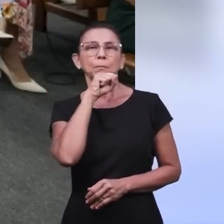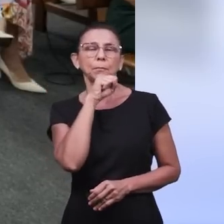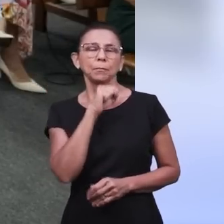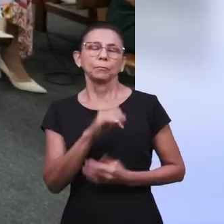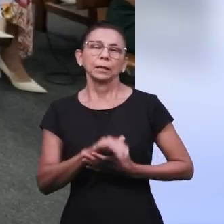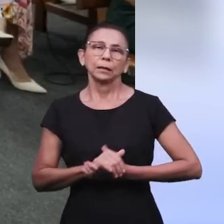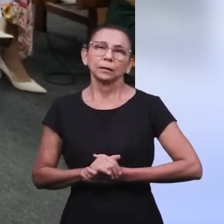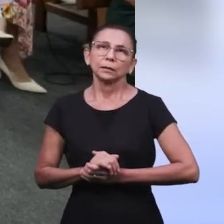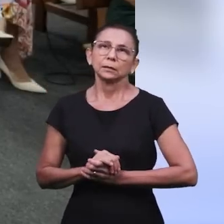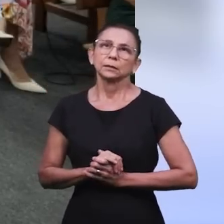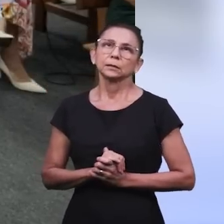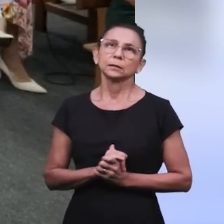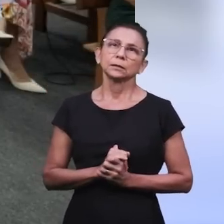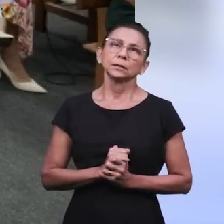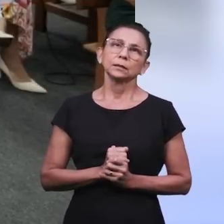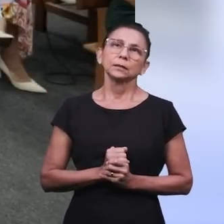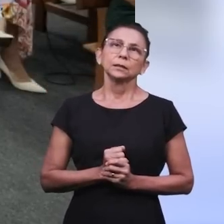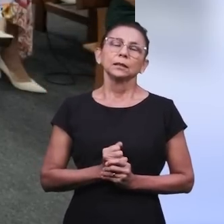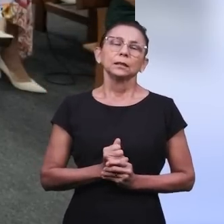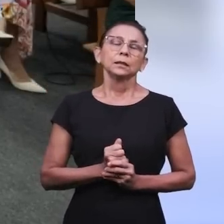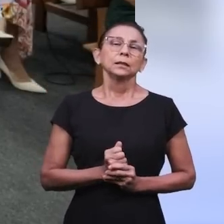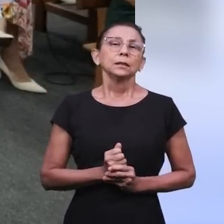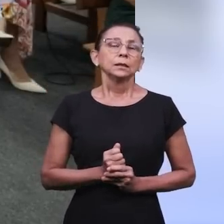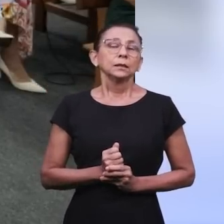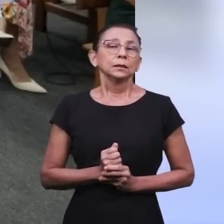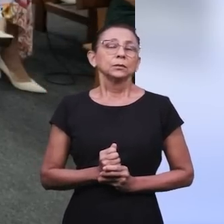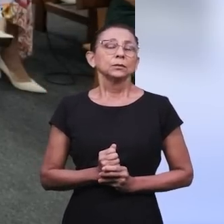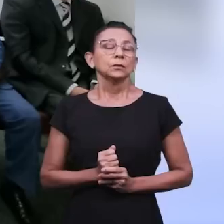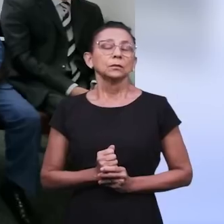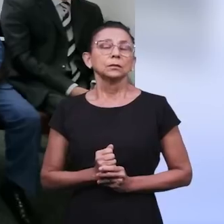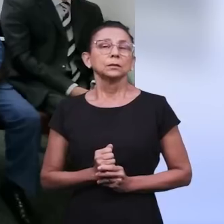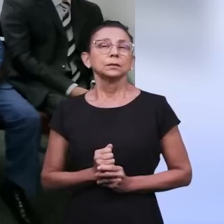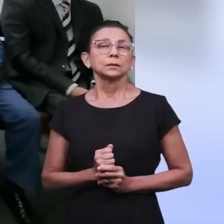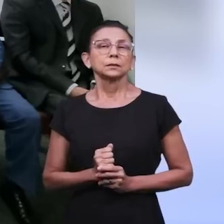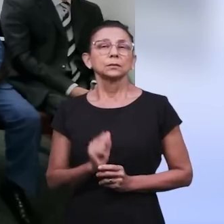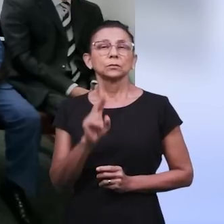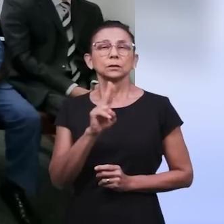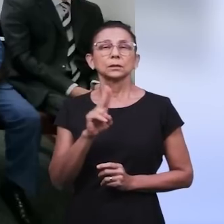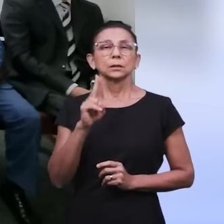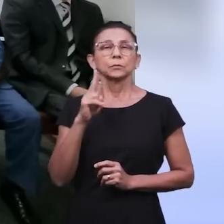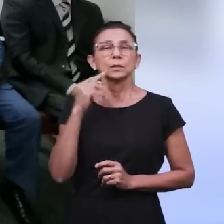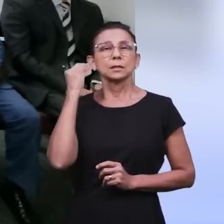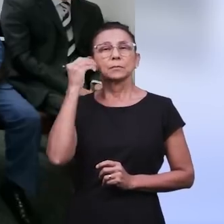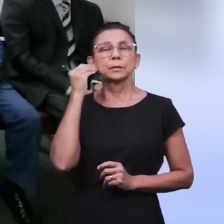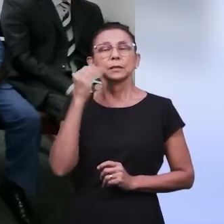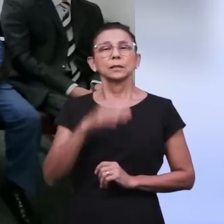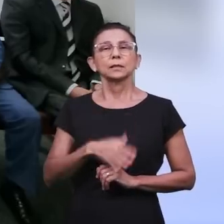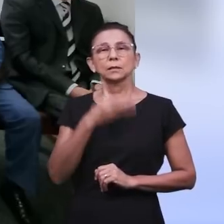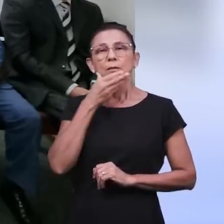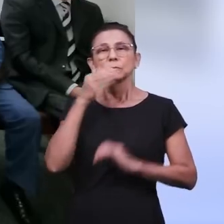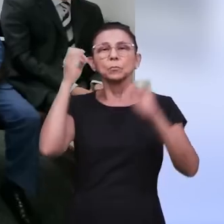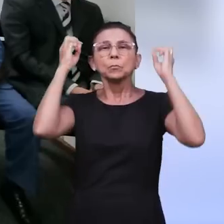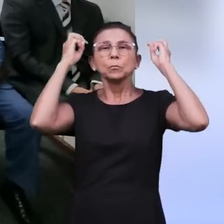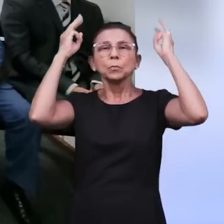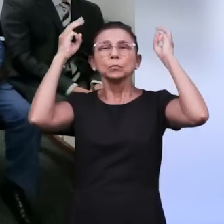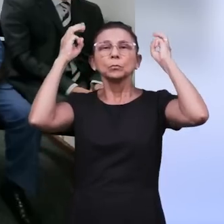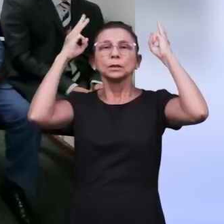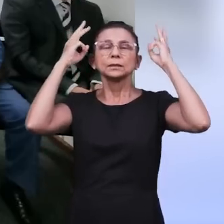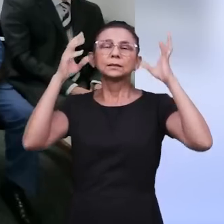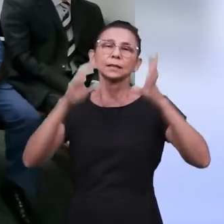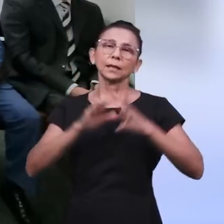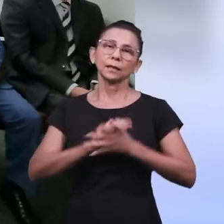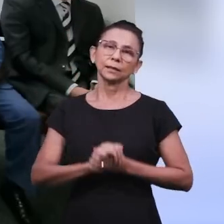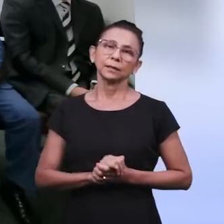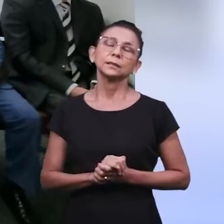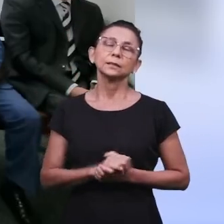e tivemos contando a experiência do nascimento de Moisés, né? A participação, a importância de Moisés, o